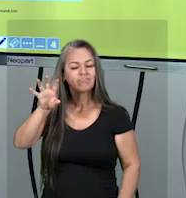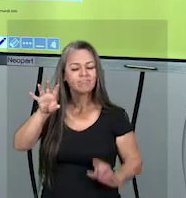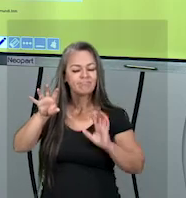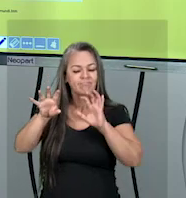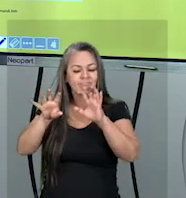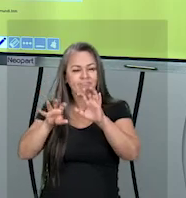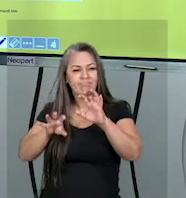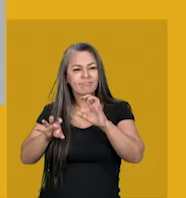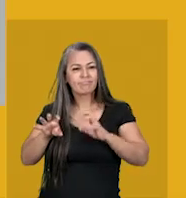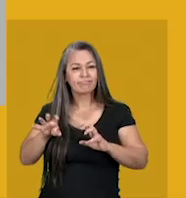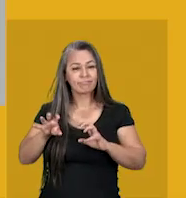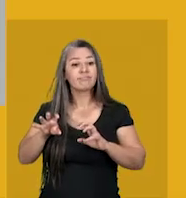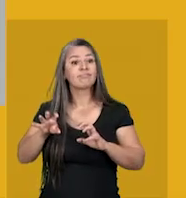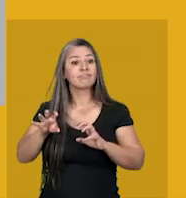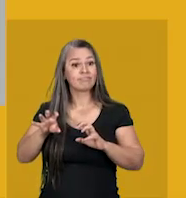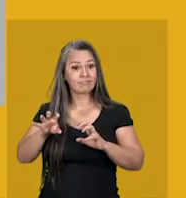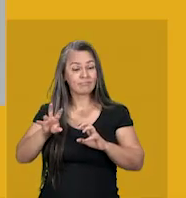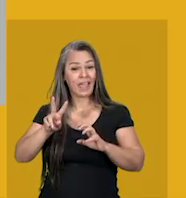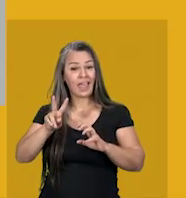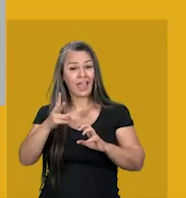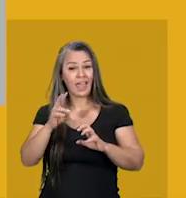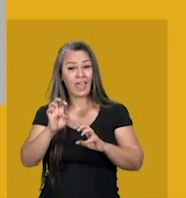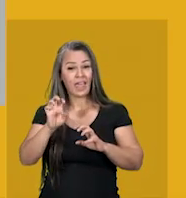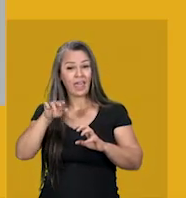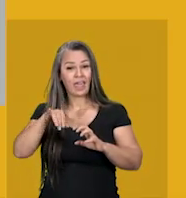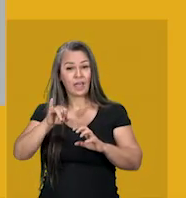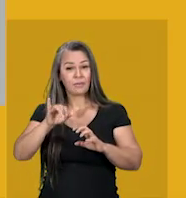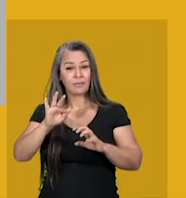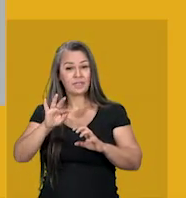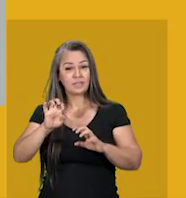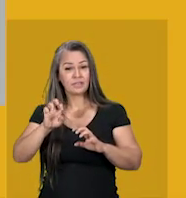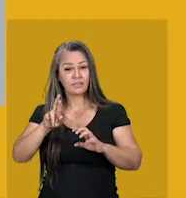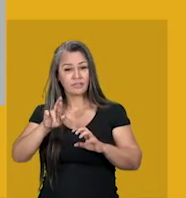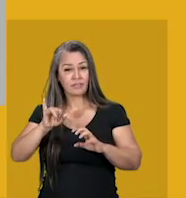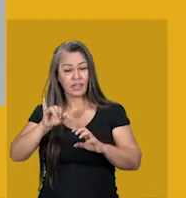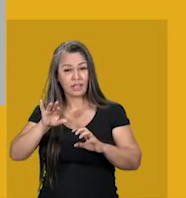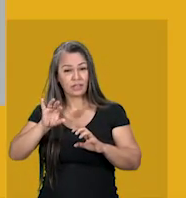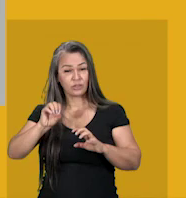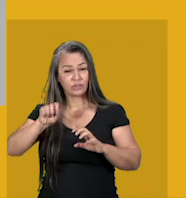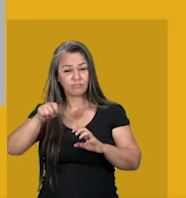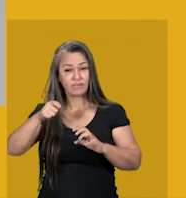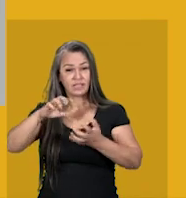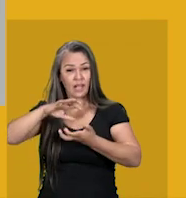ok? Nós temos o hemisfério oeste,